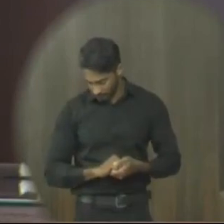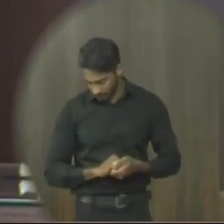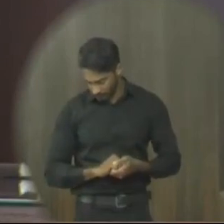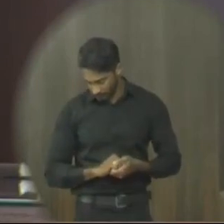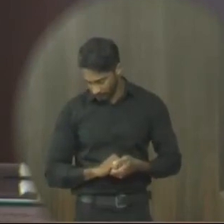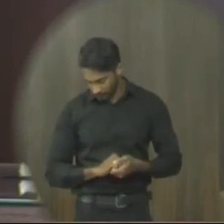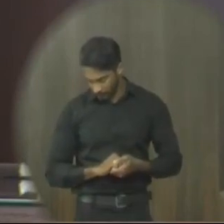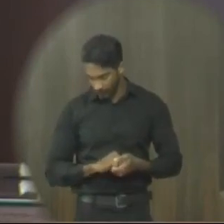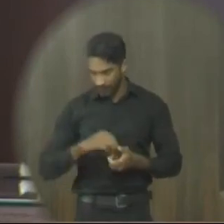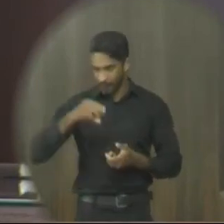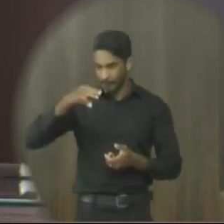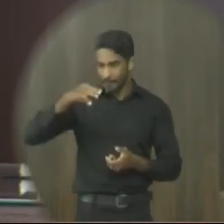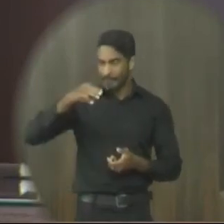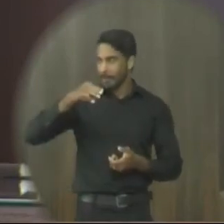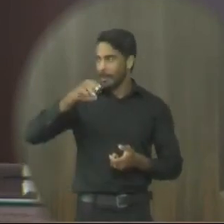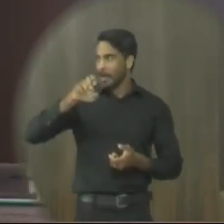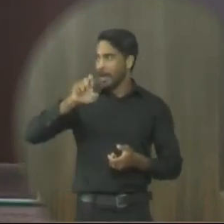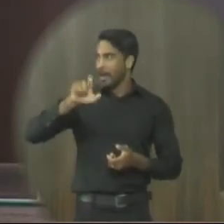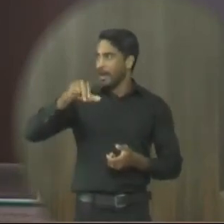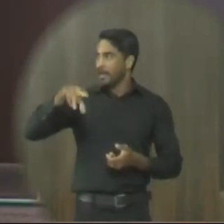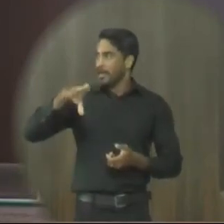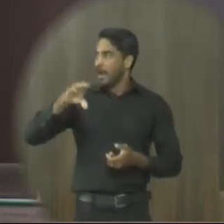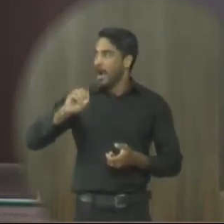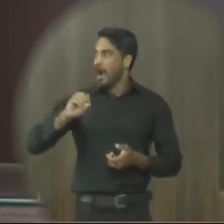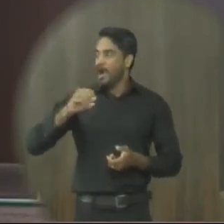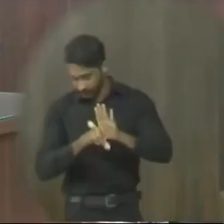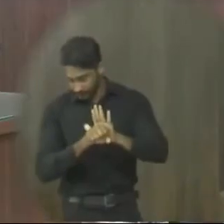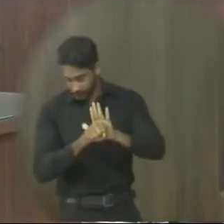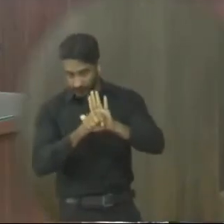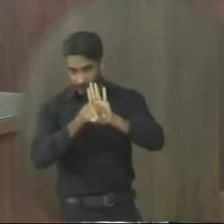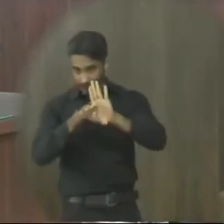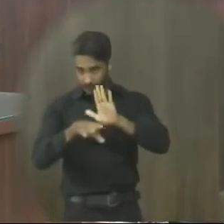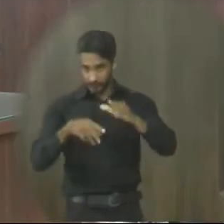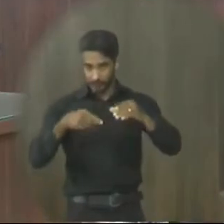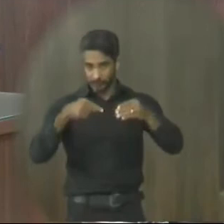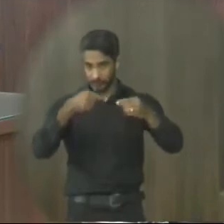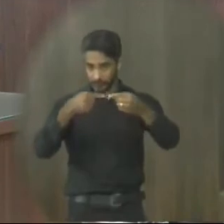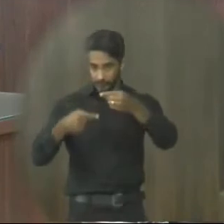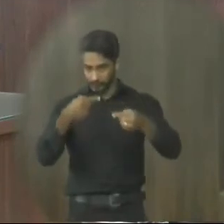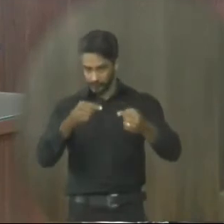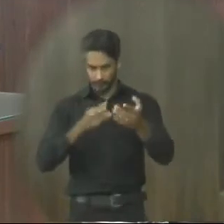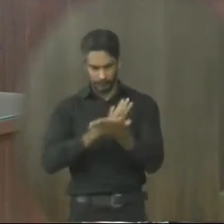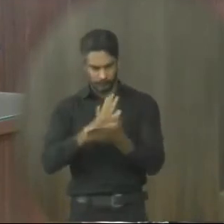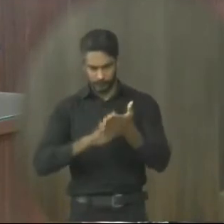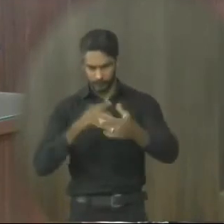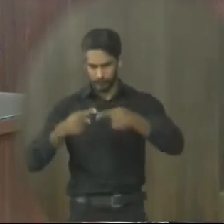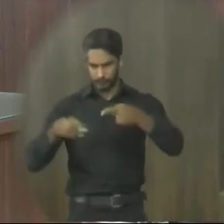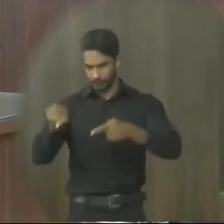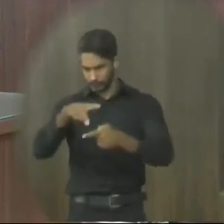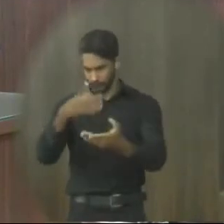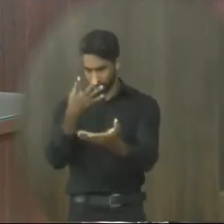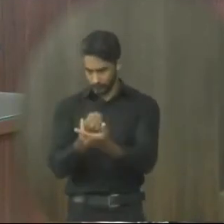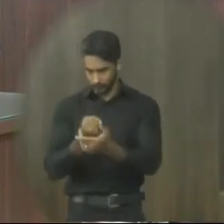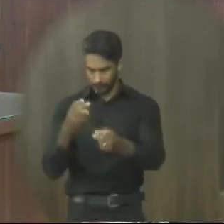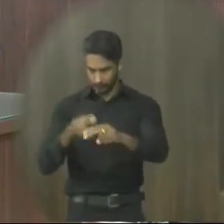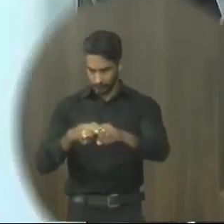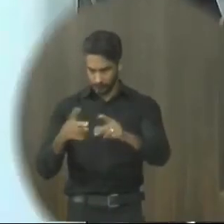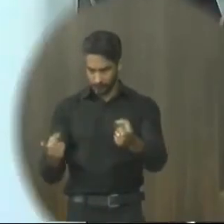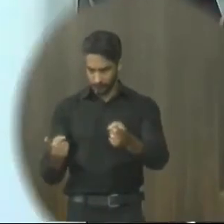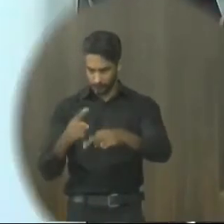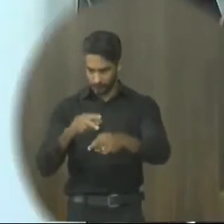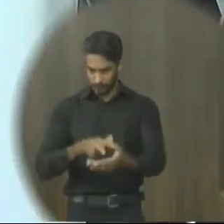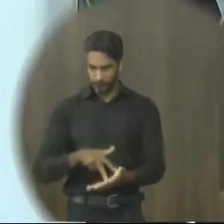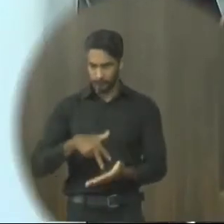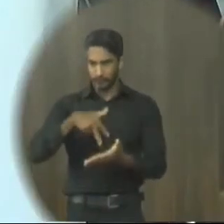agradeço. Márcio Borges Ferreira, Roma, vereador. Votação sem discussão. Quem for a favor, permaneça sentado. Se contrário, se